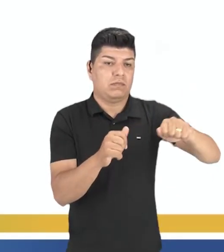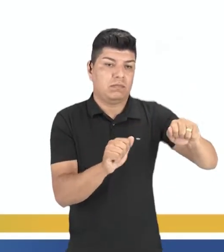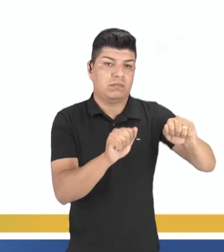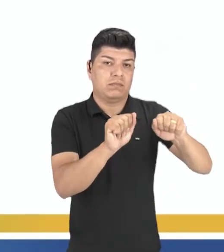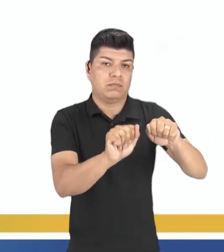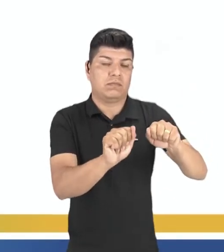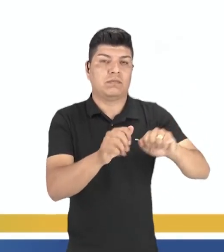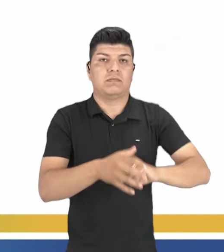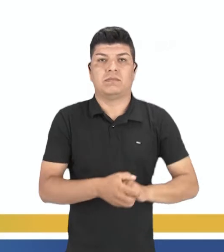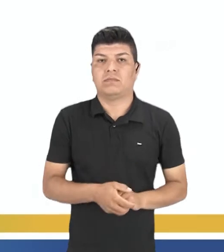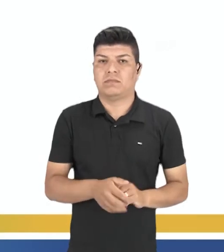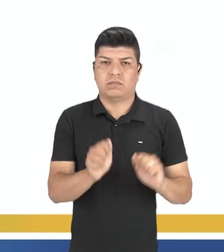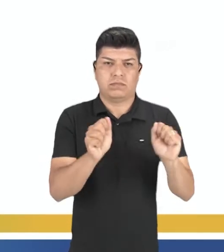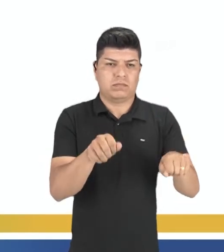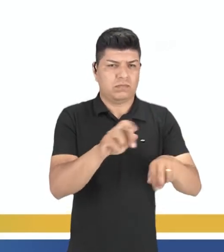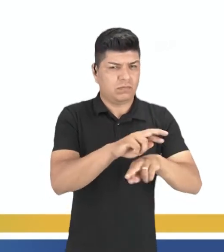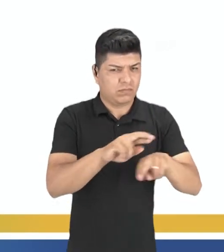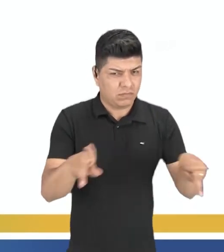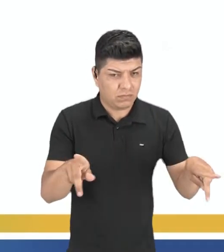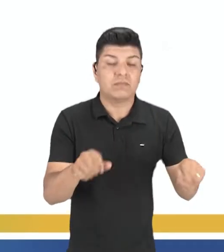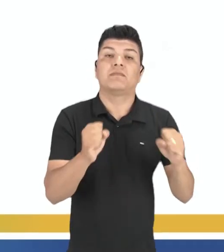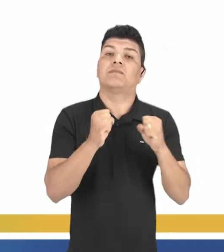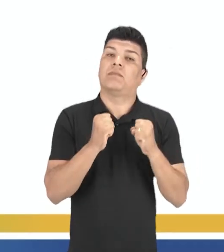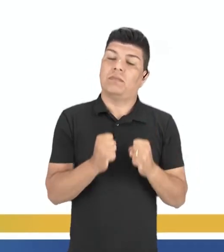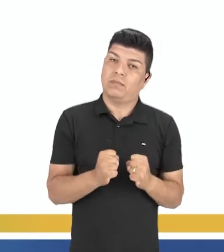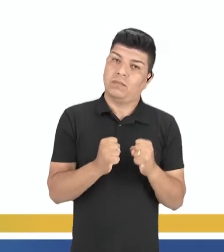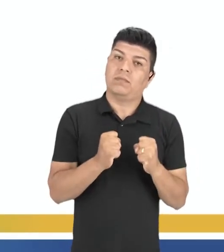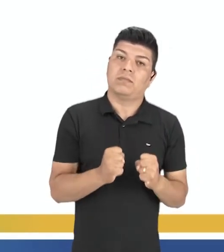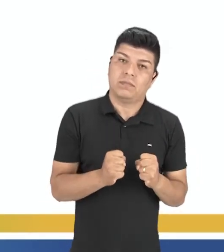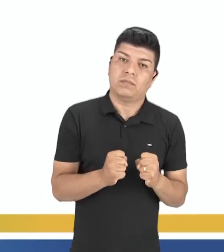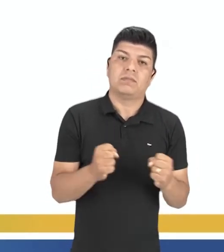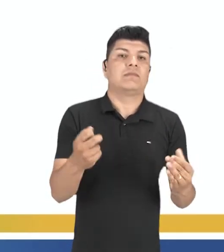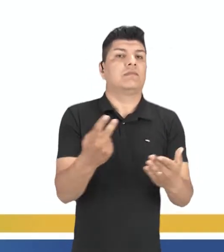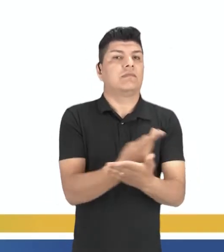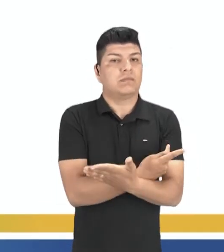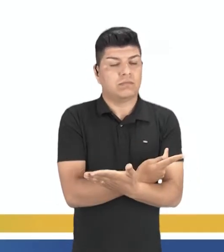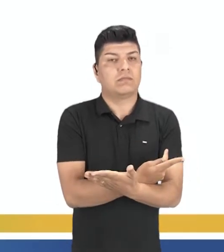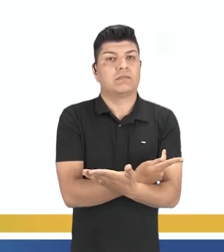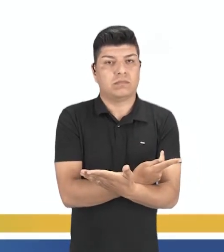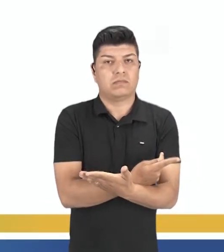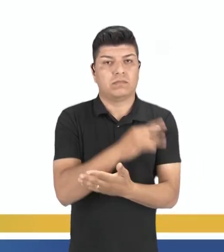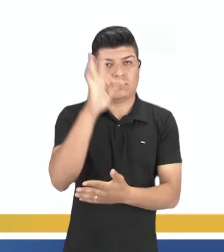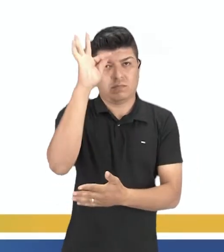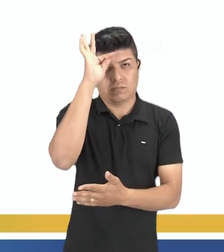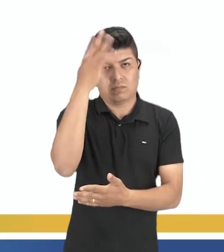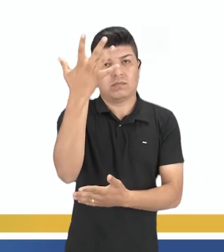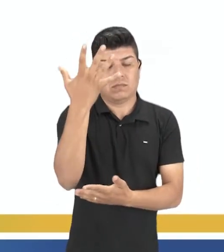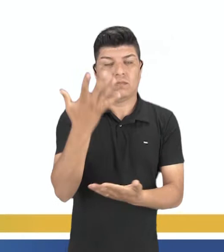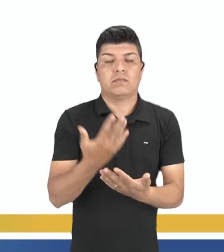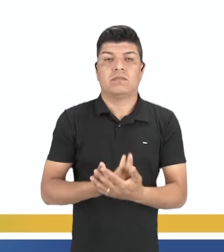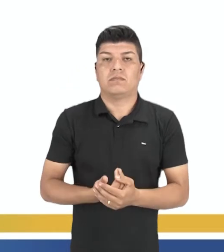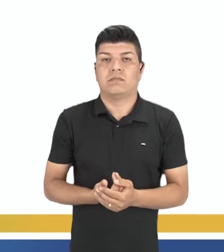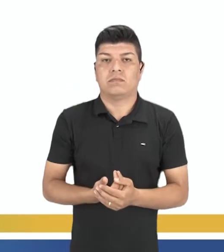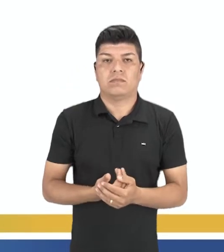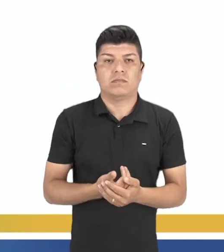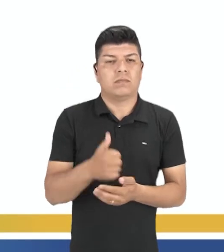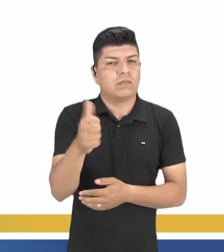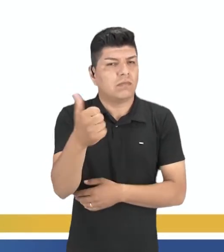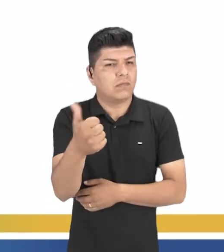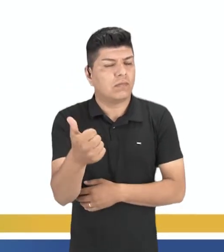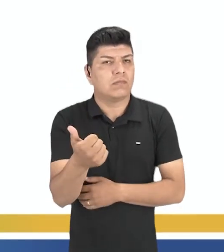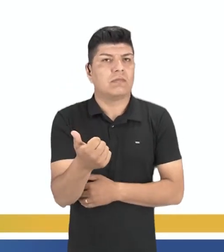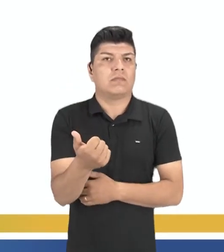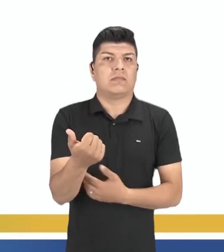azinho. Isso pode ser diferente? Pode, Pode acontecer que o fenômeno que a gente esteja